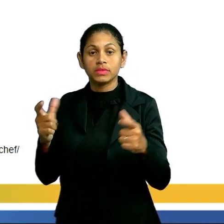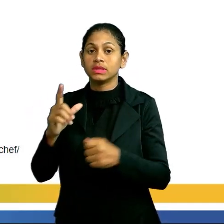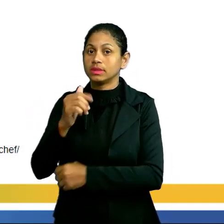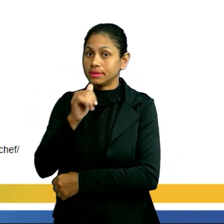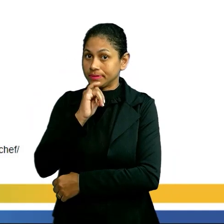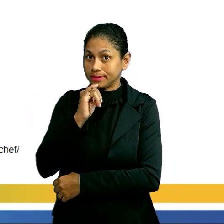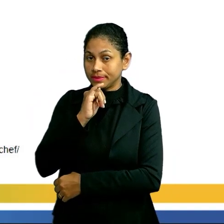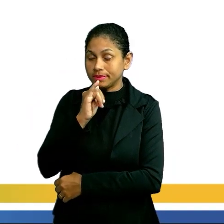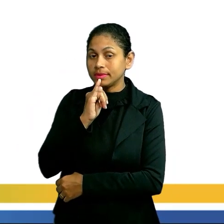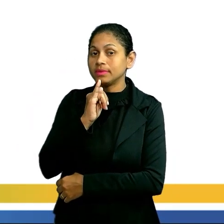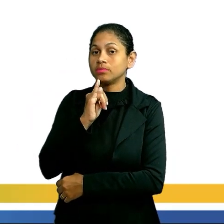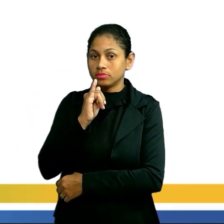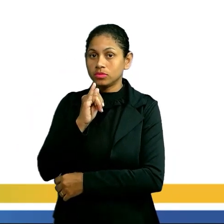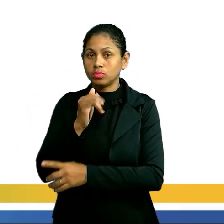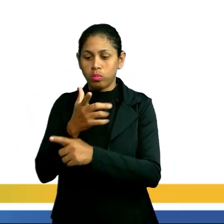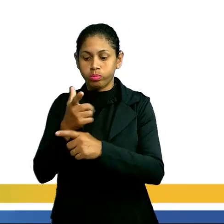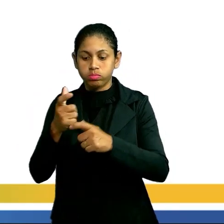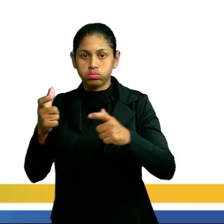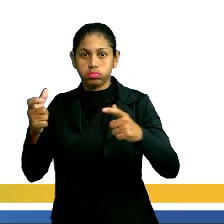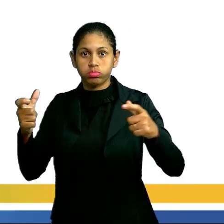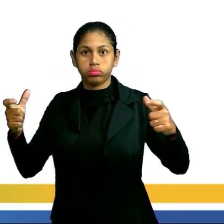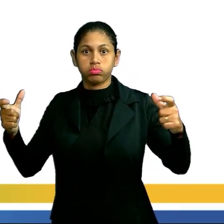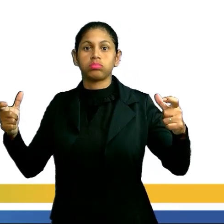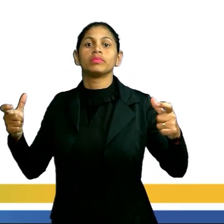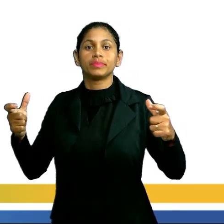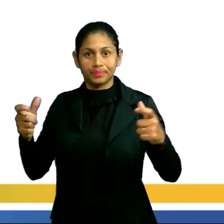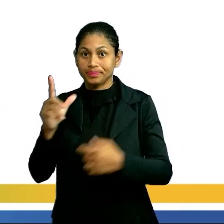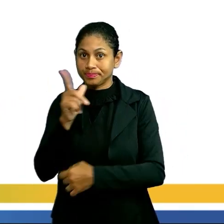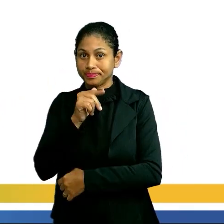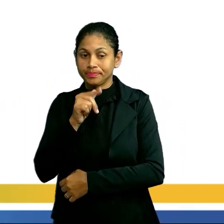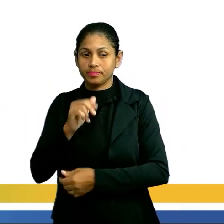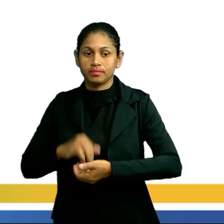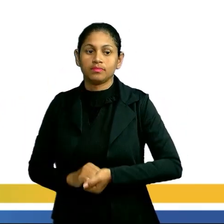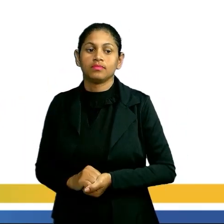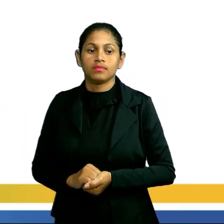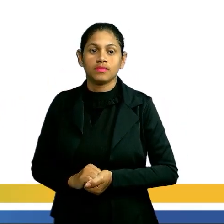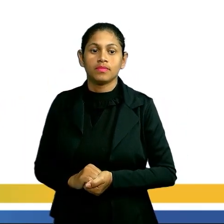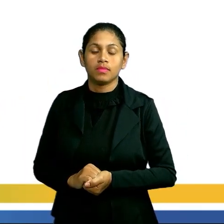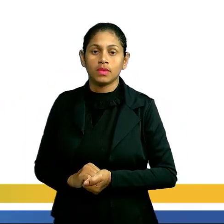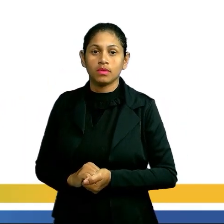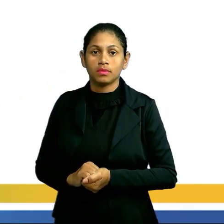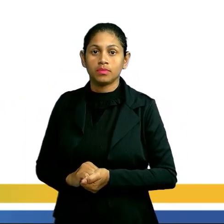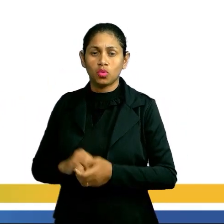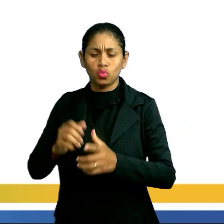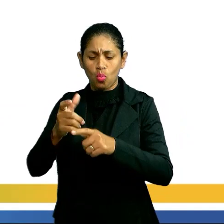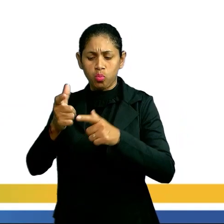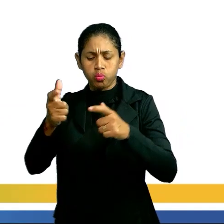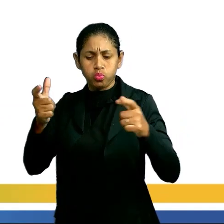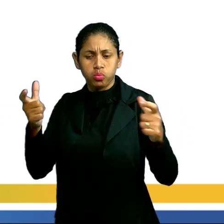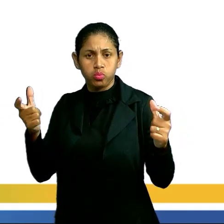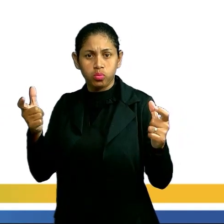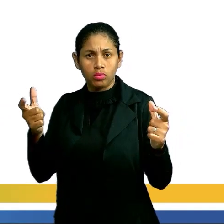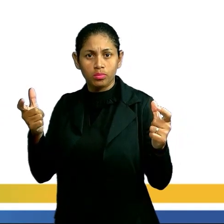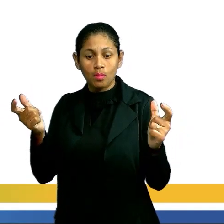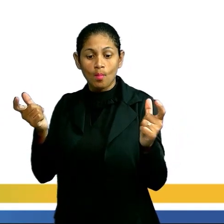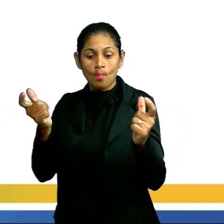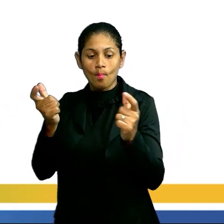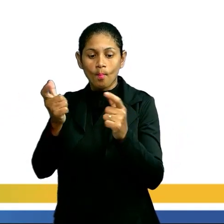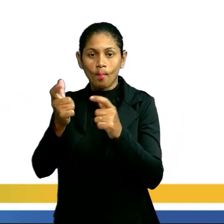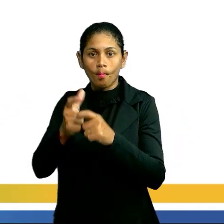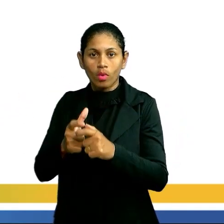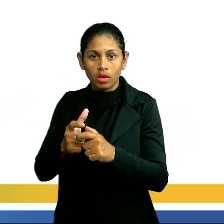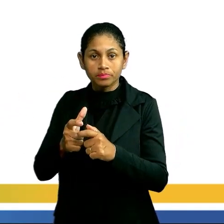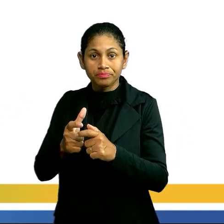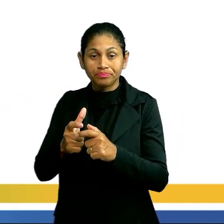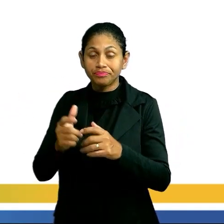dilatação nos líquidos. Em alguns momentos, o quanto o corpo se dilata ou se contrai, ele vai depender muito do seu estado